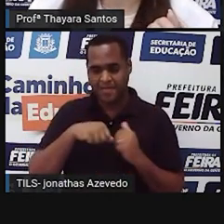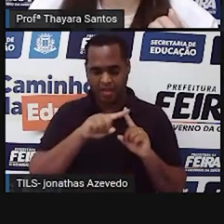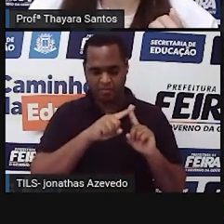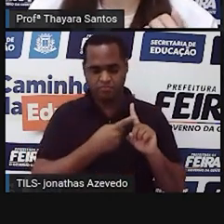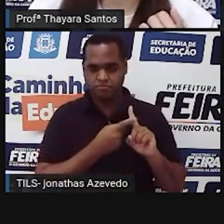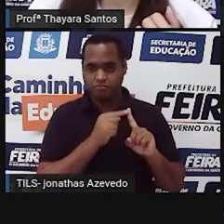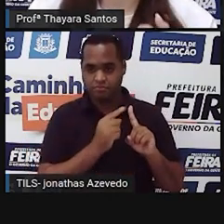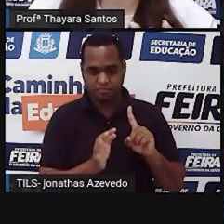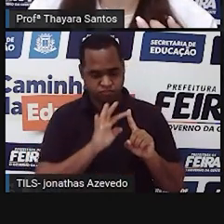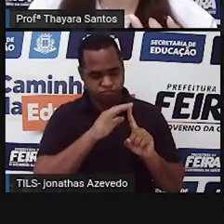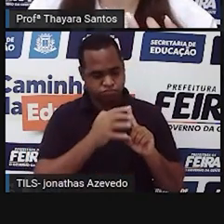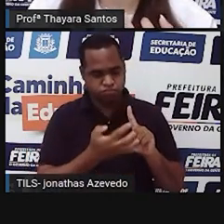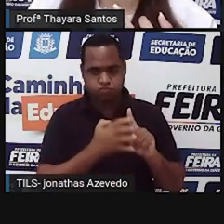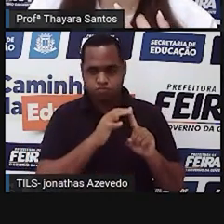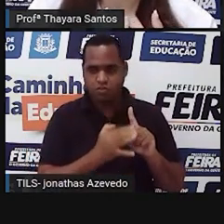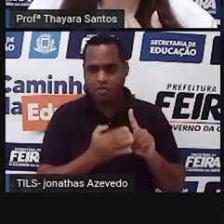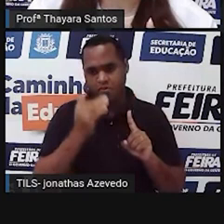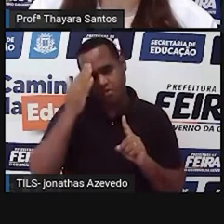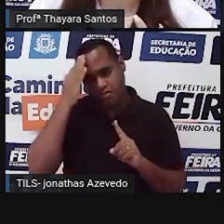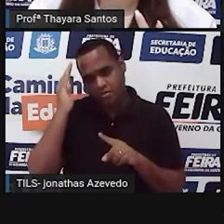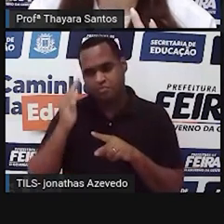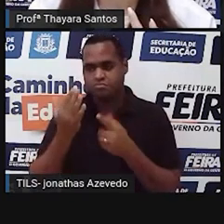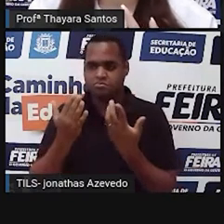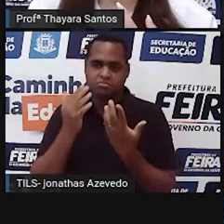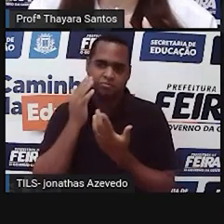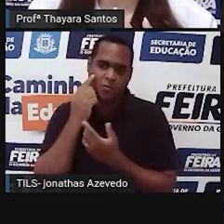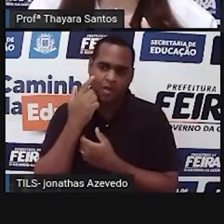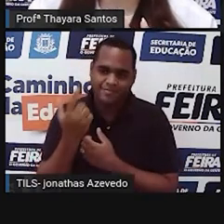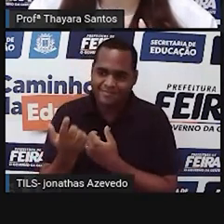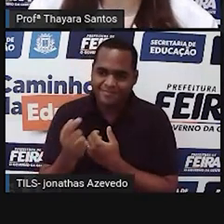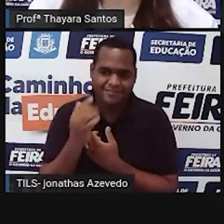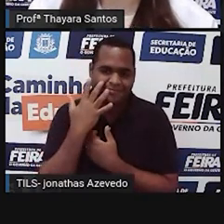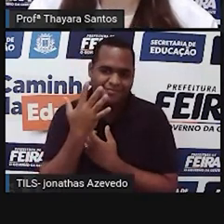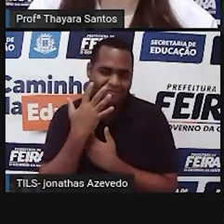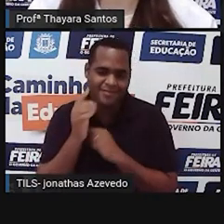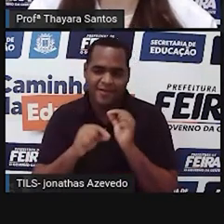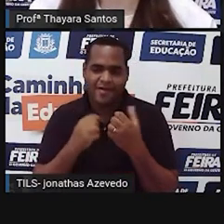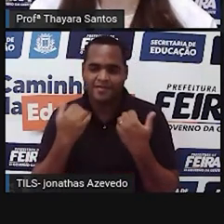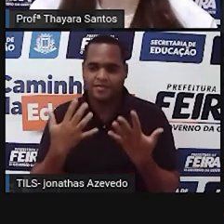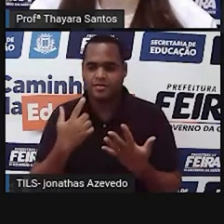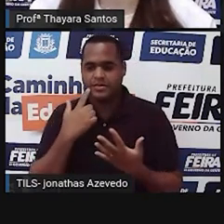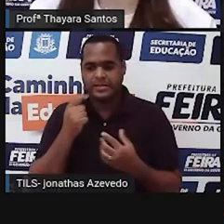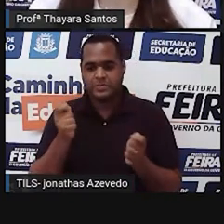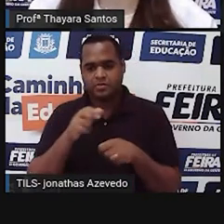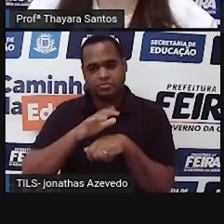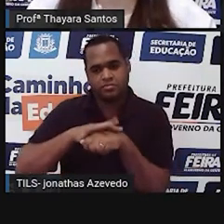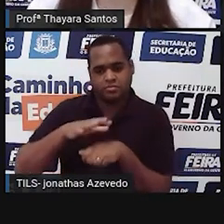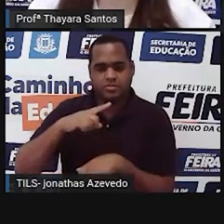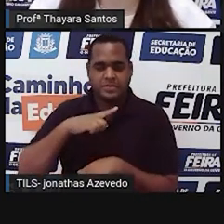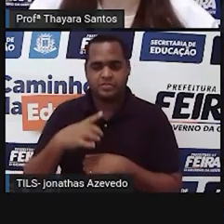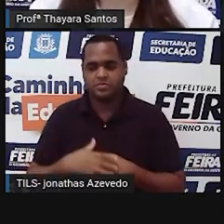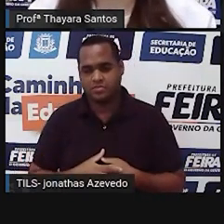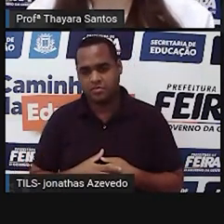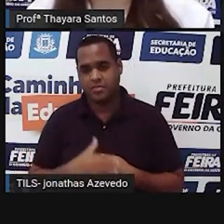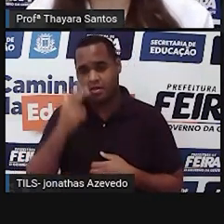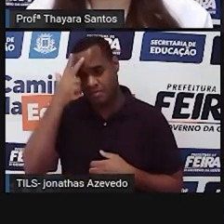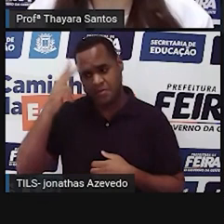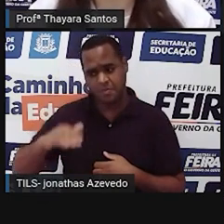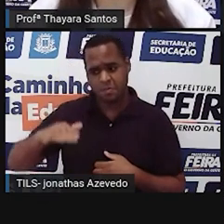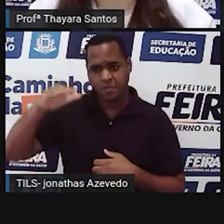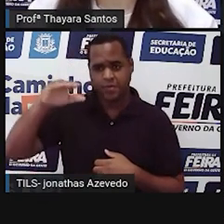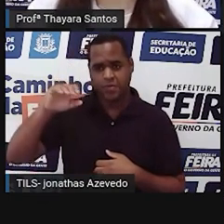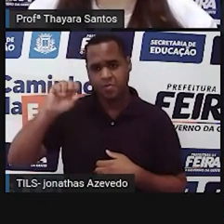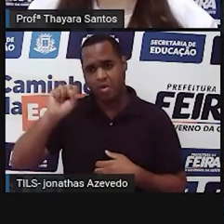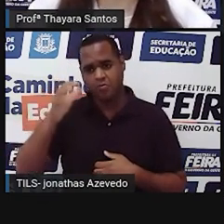dizendo qual vai ser o nosso tipo de cabelo, a cor do nosso olho, se a gente vai ter tendência a ter determinada doença ou não, se a gente vai crescer muito ou se vai